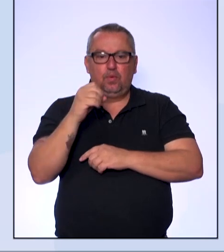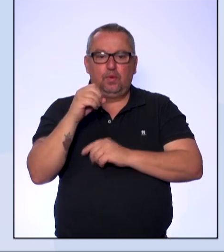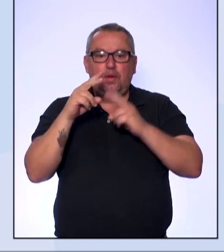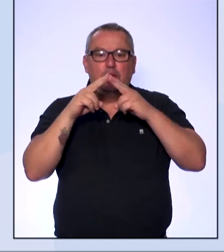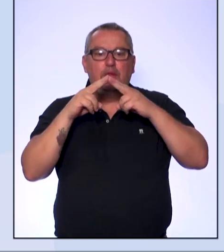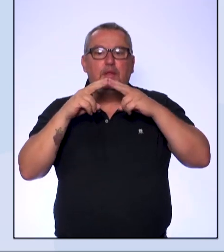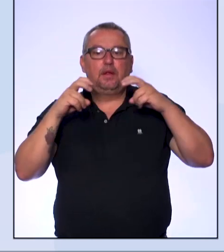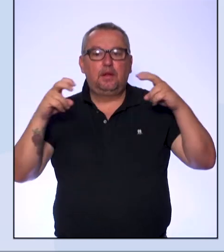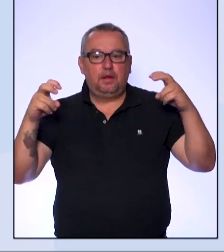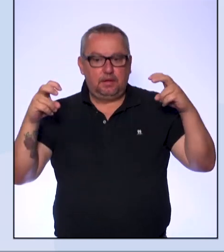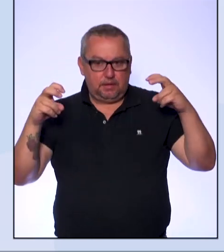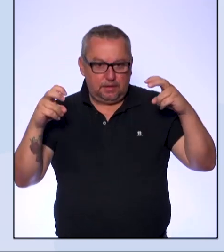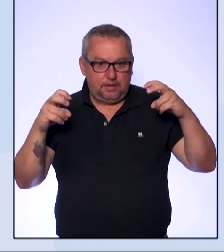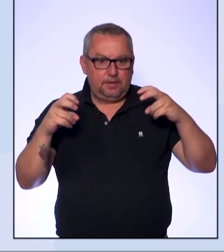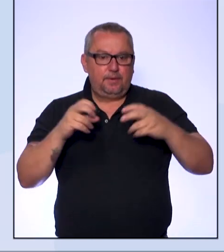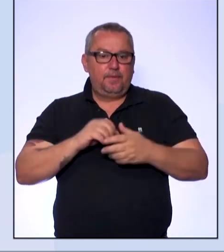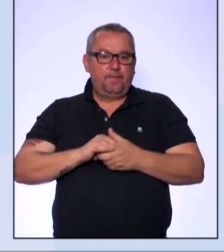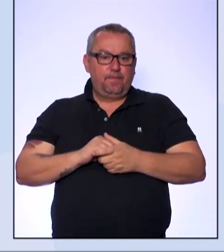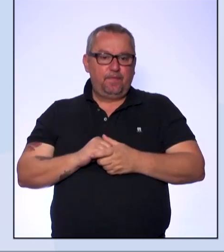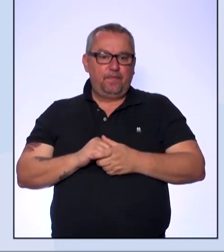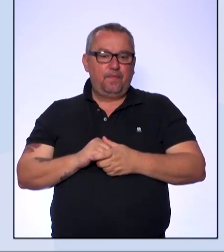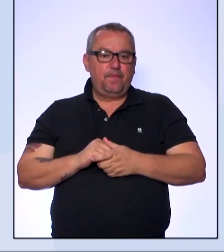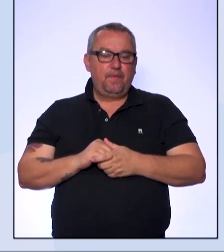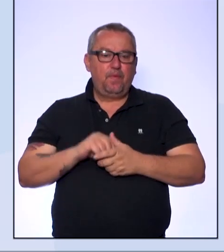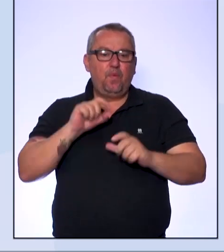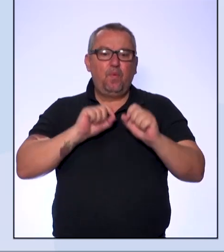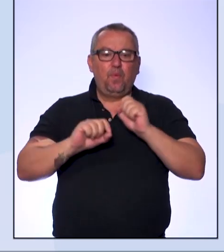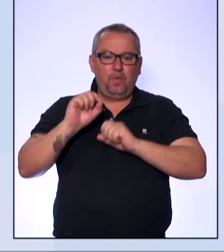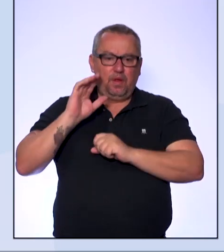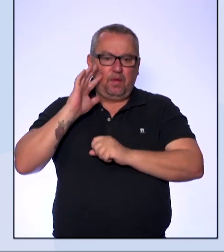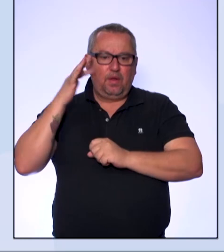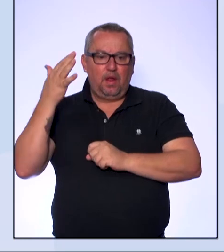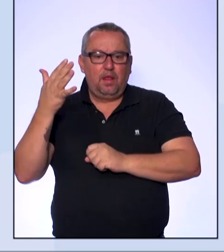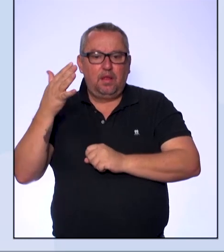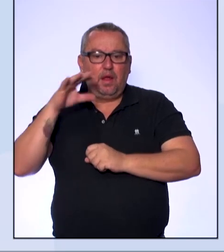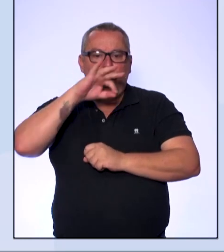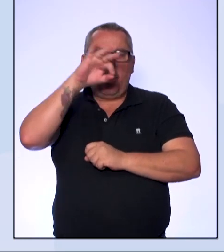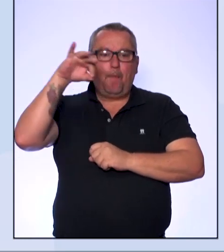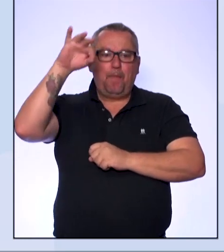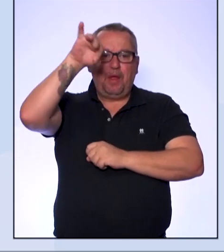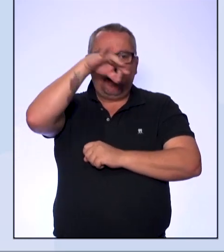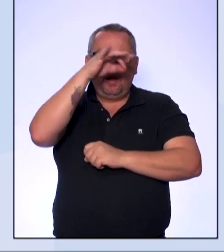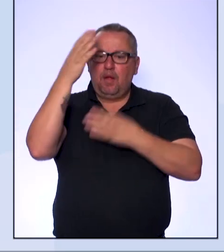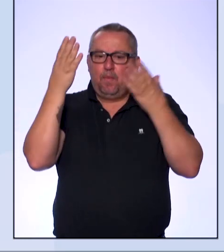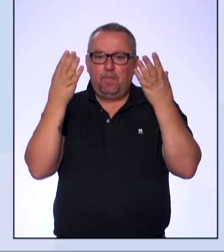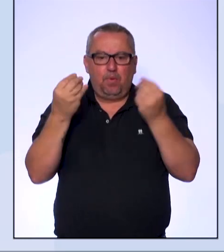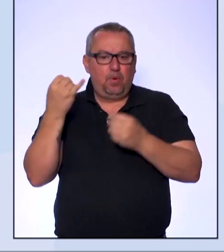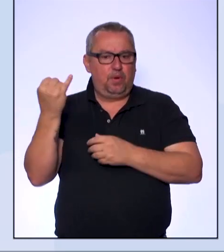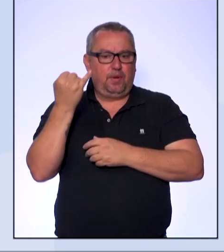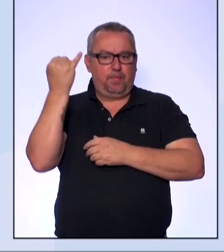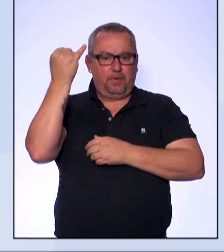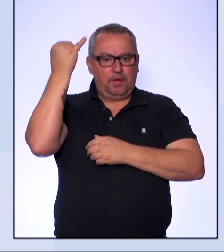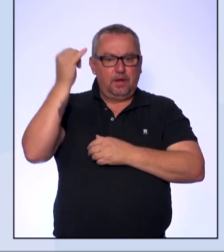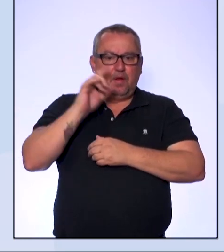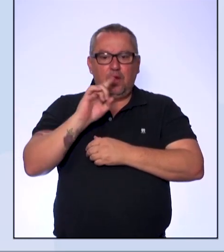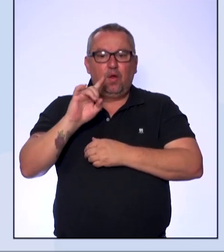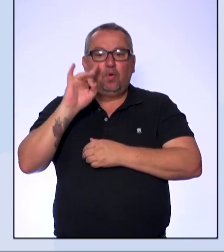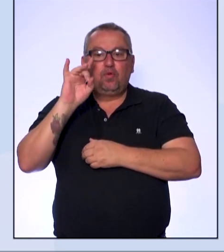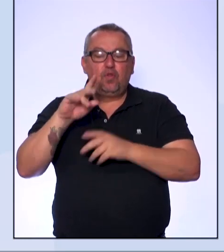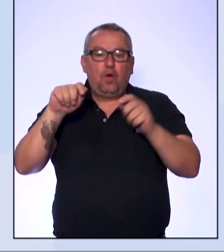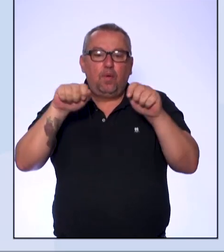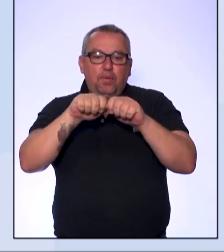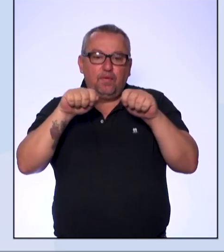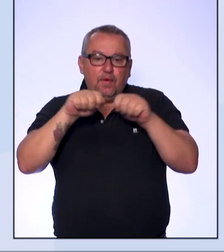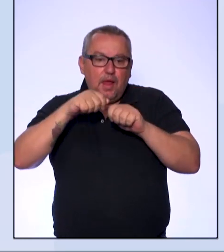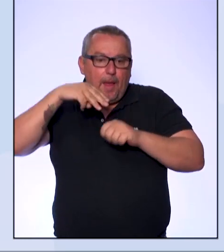Sul e Santa Catarina. É fato que a abelha é muito importante, não apenas por produzir